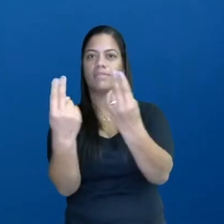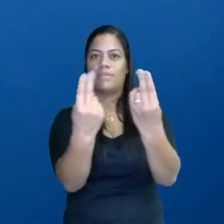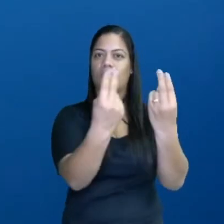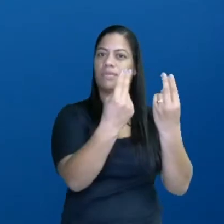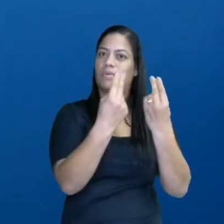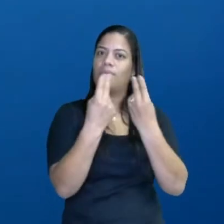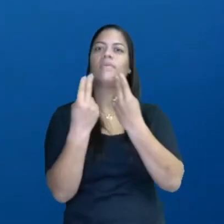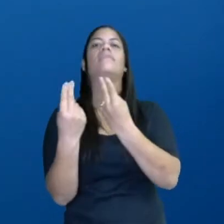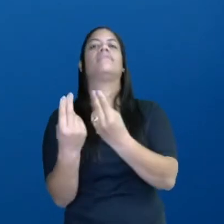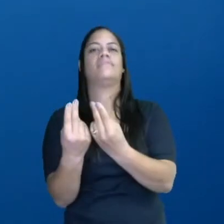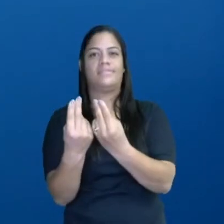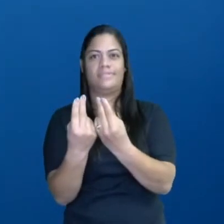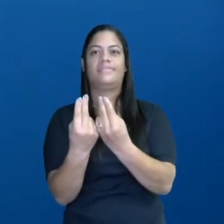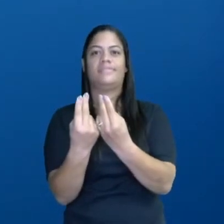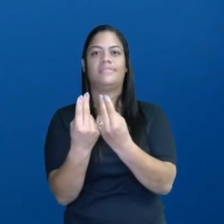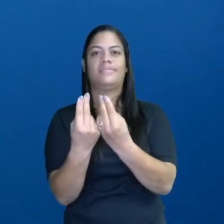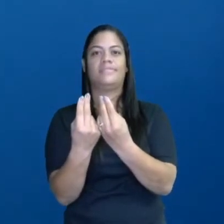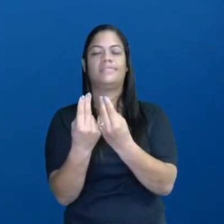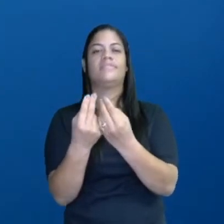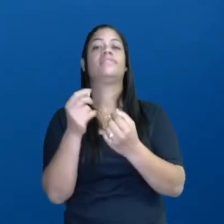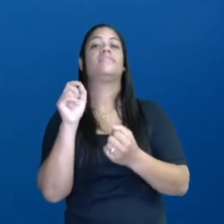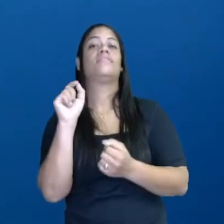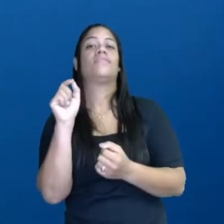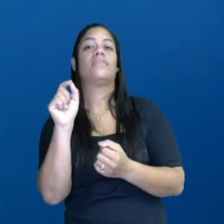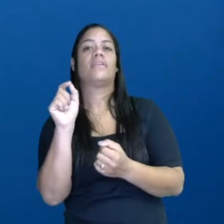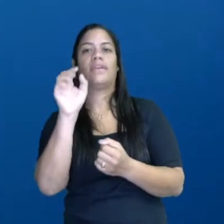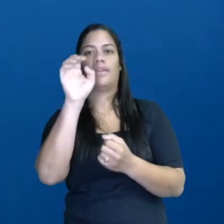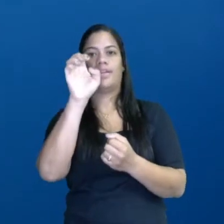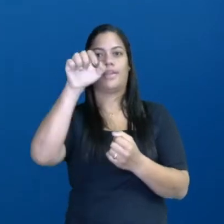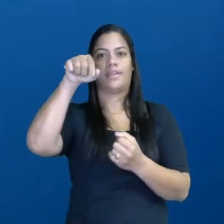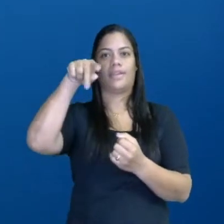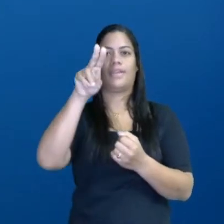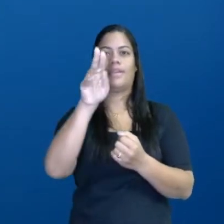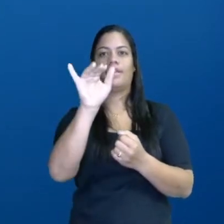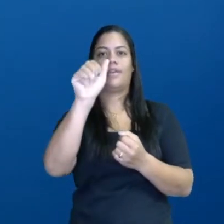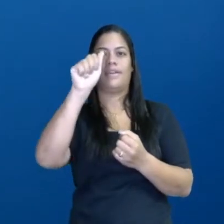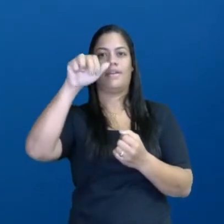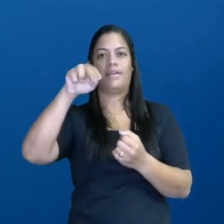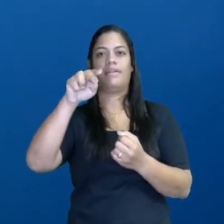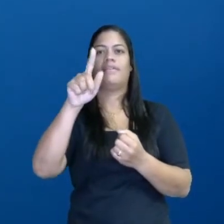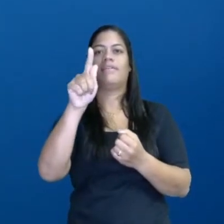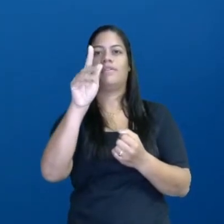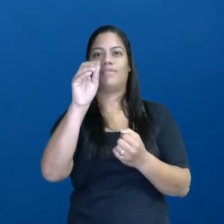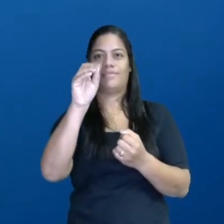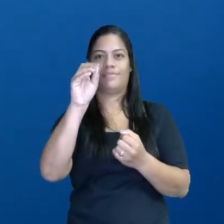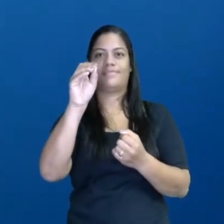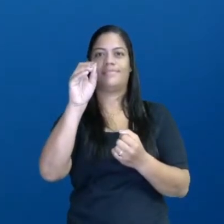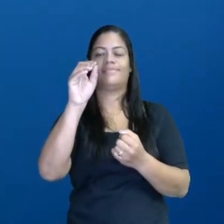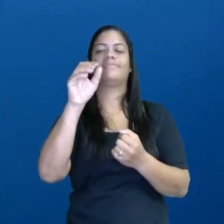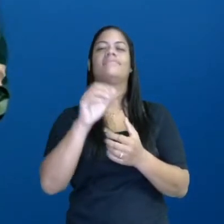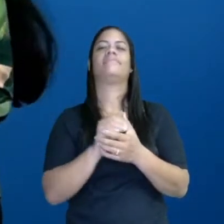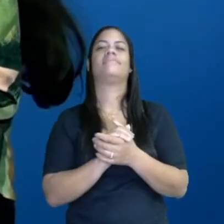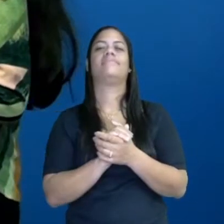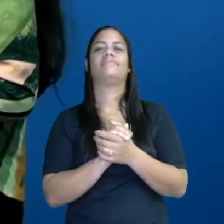todos os ângulos forem iguais, ele é o quê? Equiângulo, tá certo? Ok?